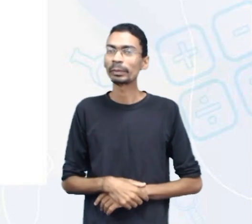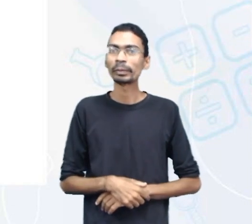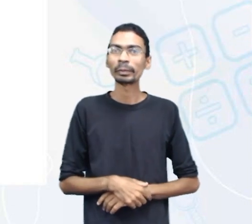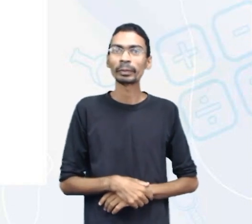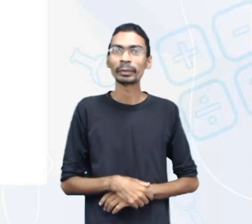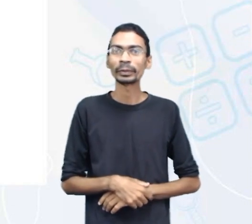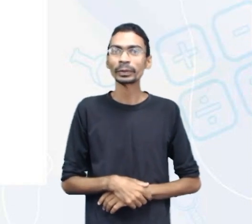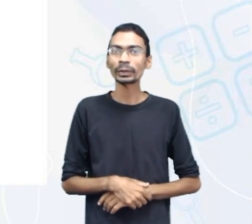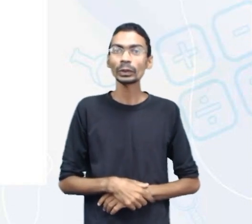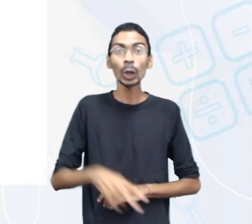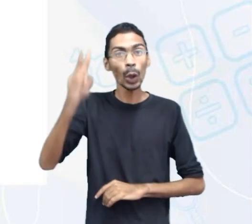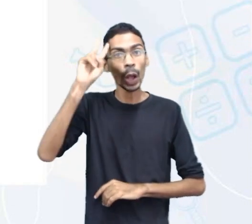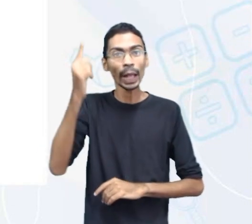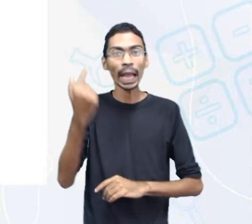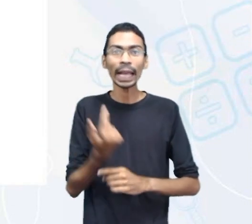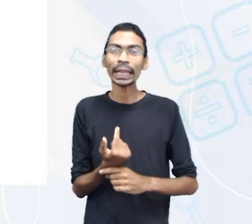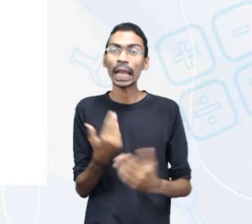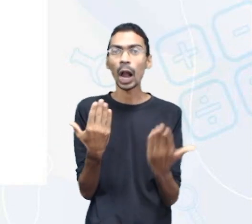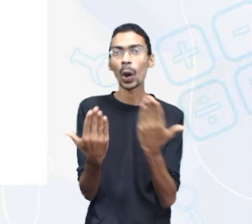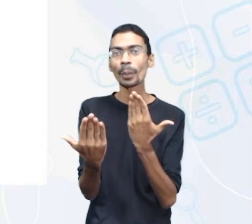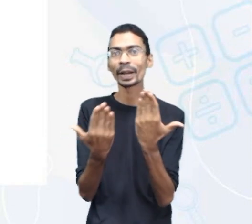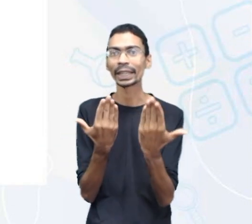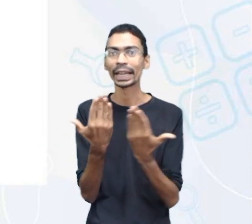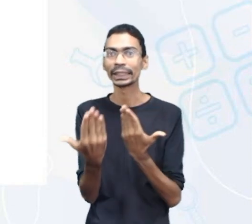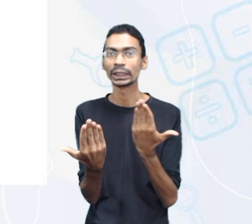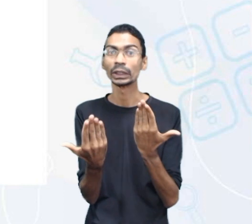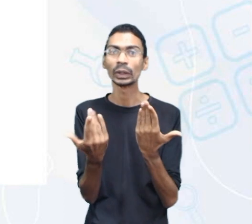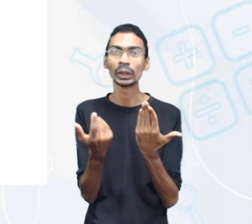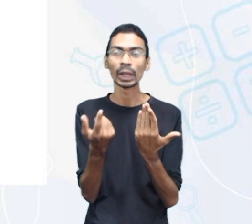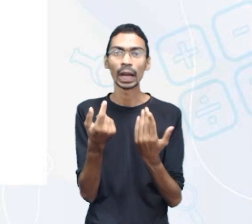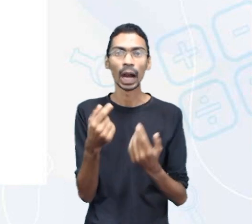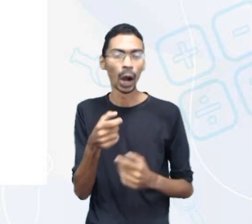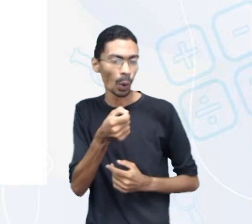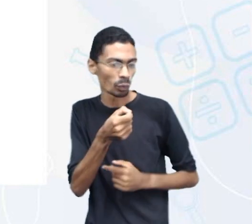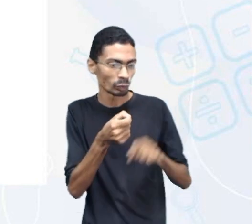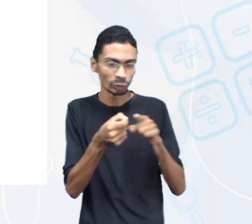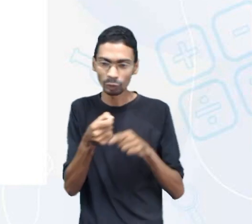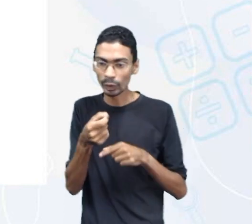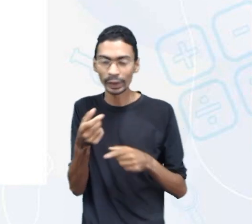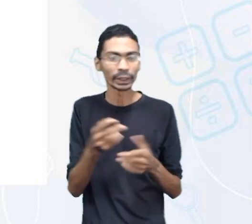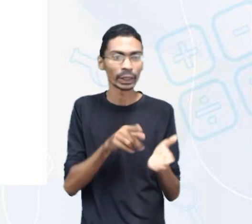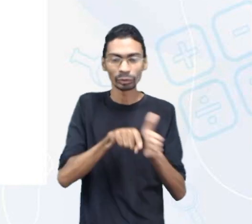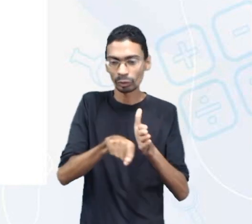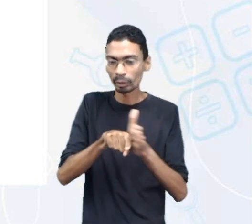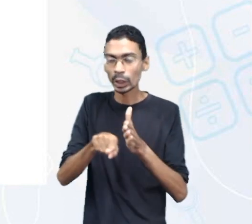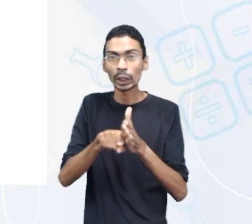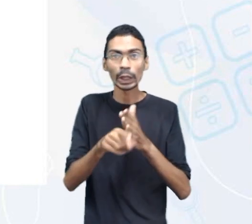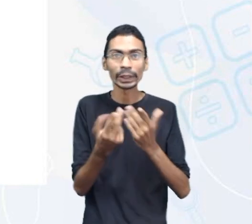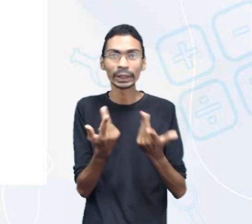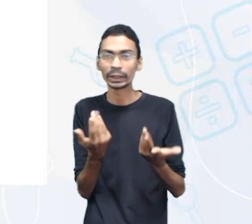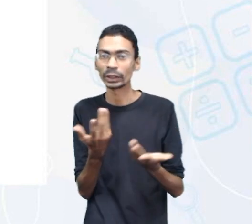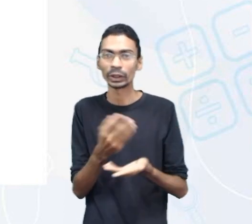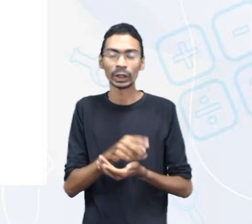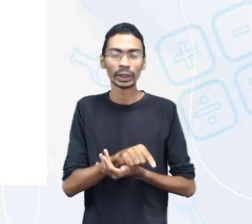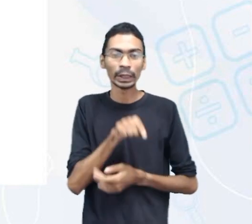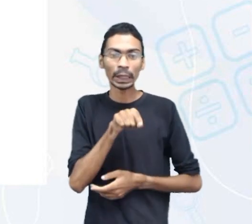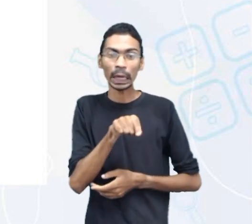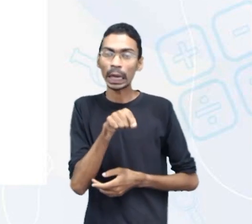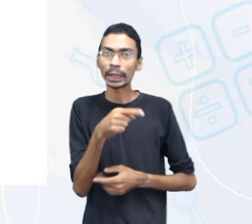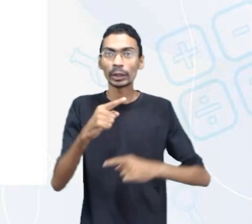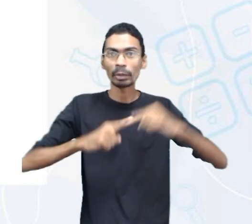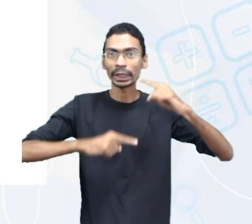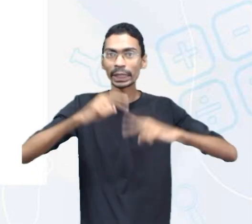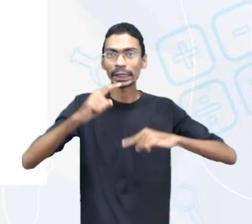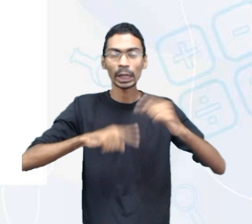e o historiador ele é comparado a um detetive ele está sempre em busca dos vestígios que foram deixados